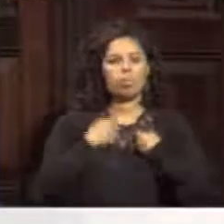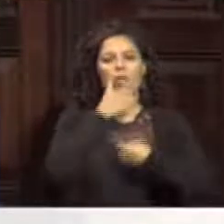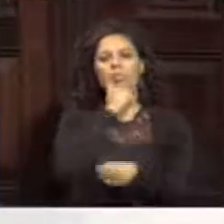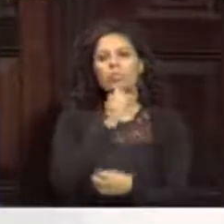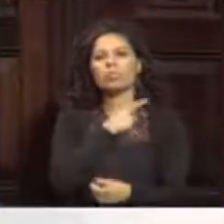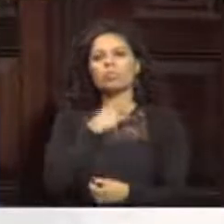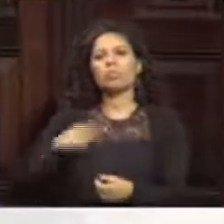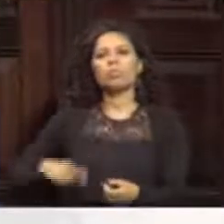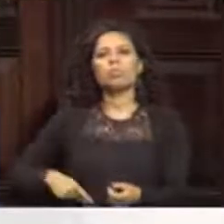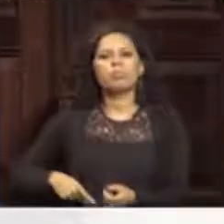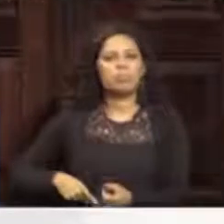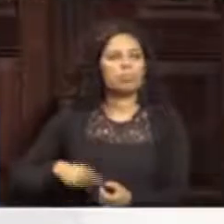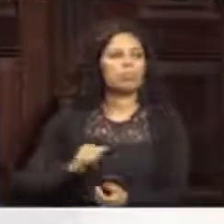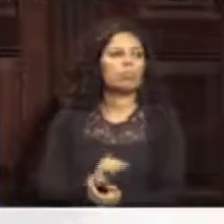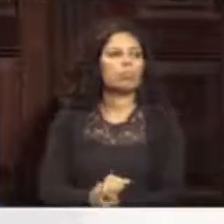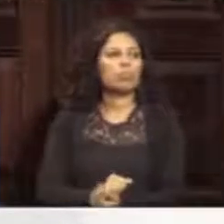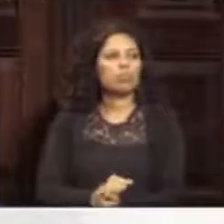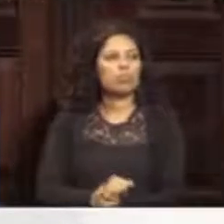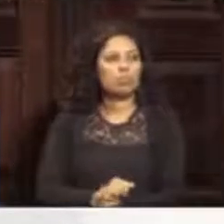Senhor presidente,